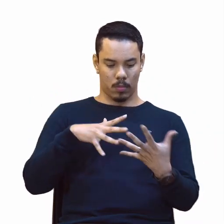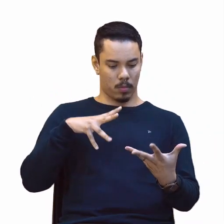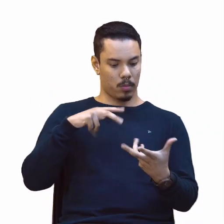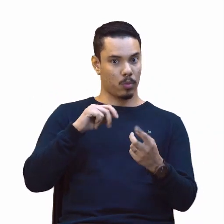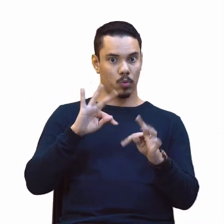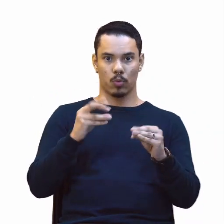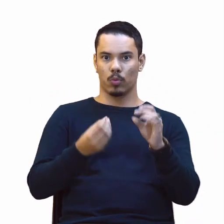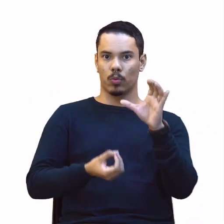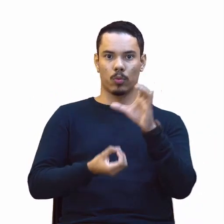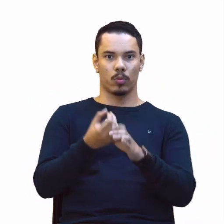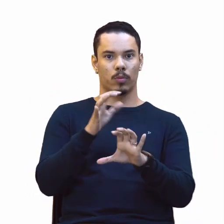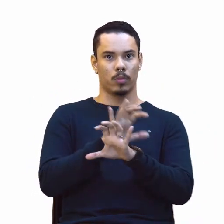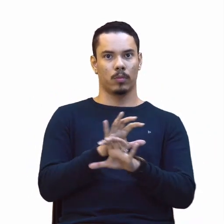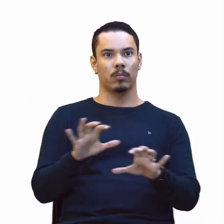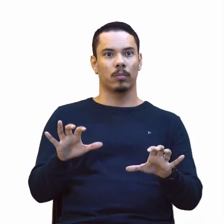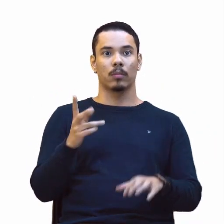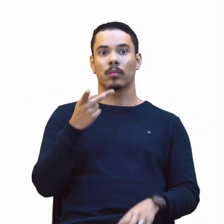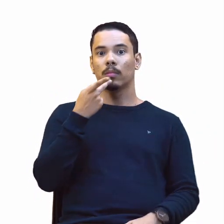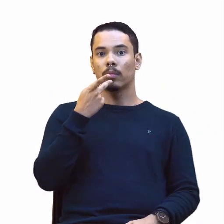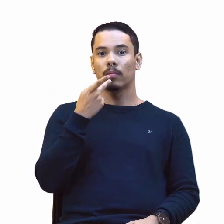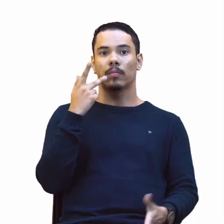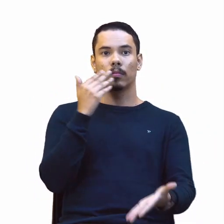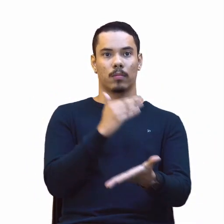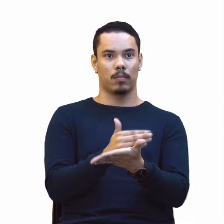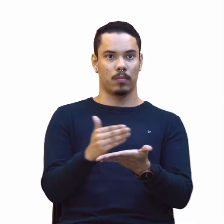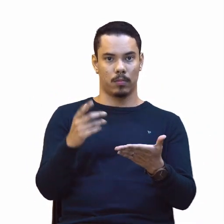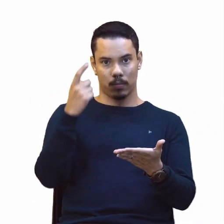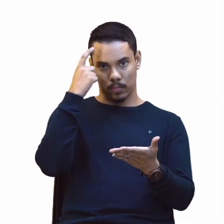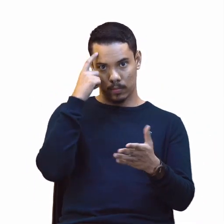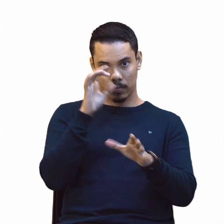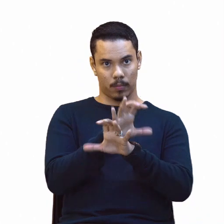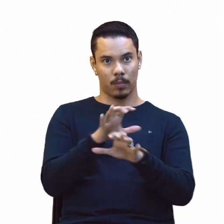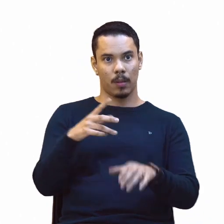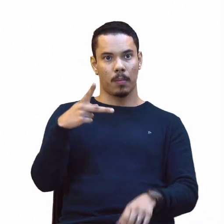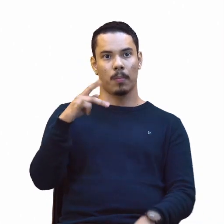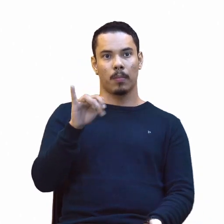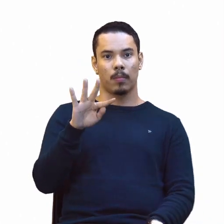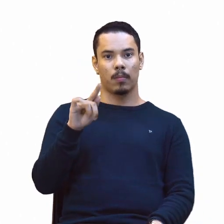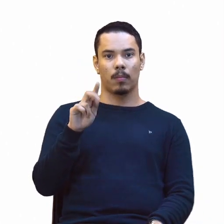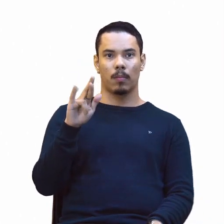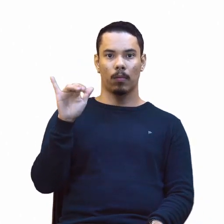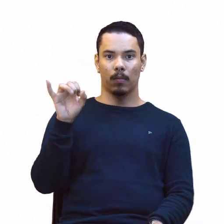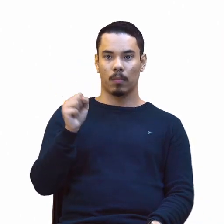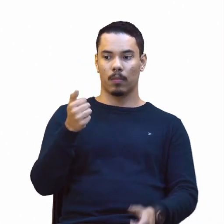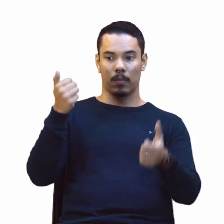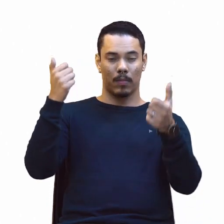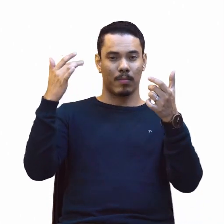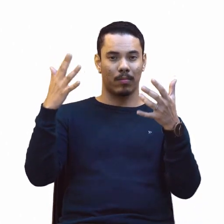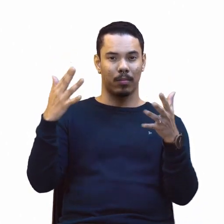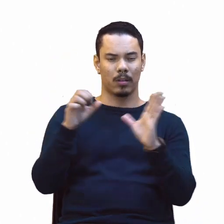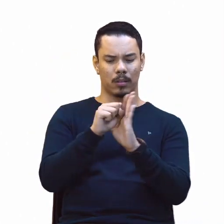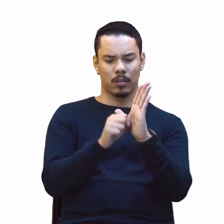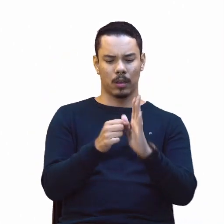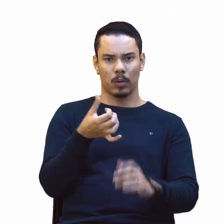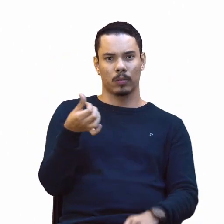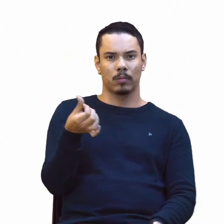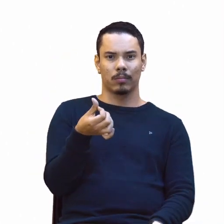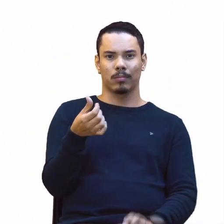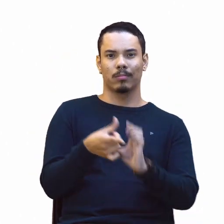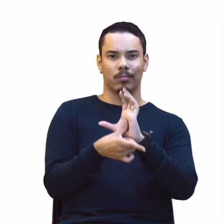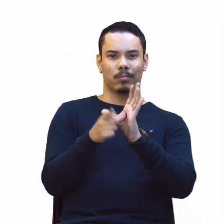números. Quem iniciou essa forma de pensar foi Pitágoras de Samos, lá no século VI, né, antes de